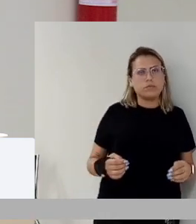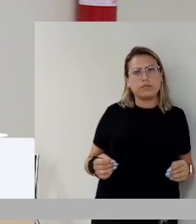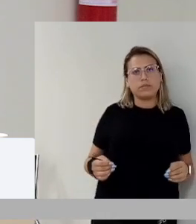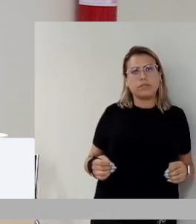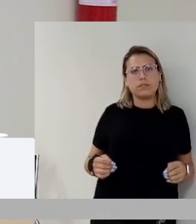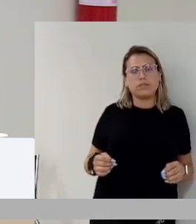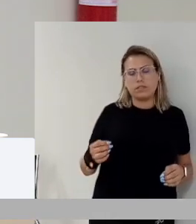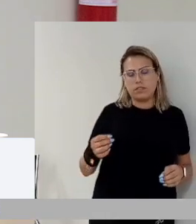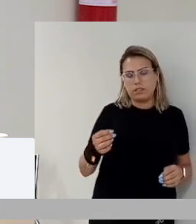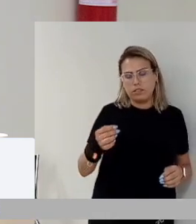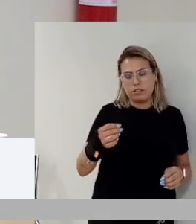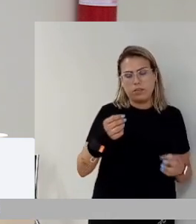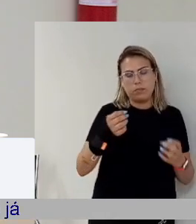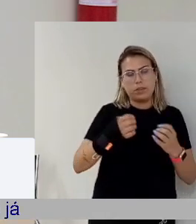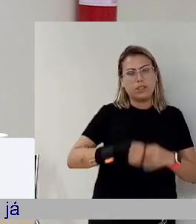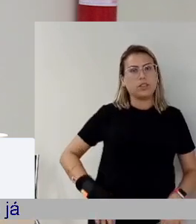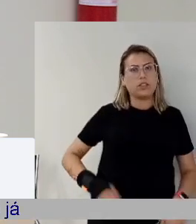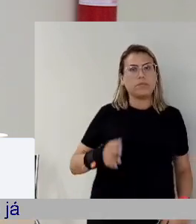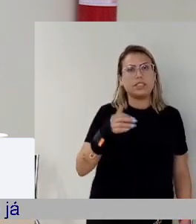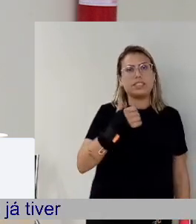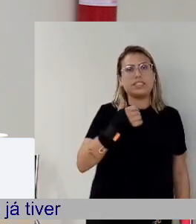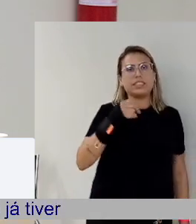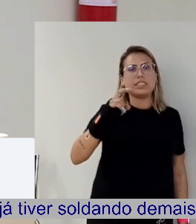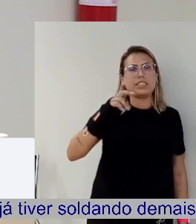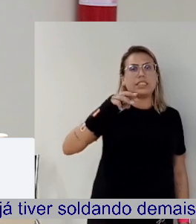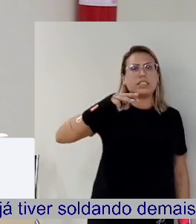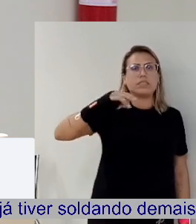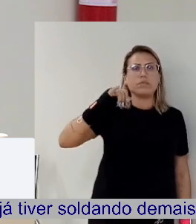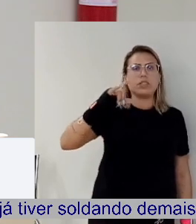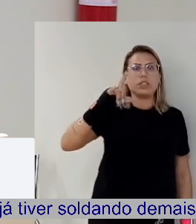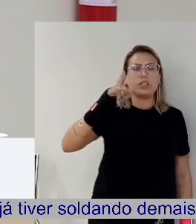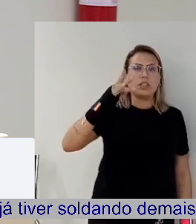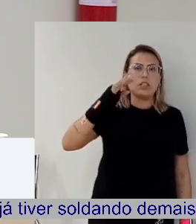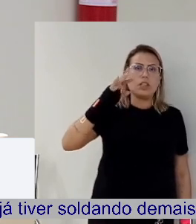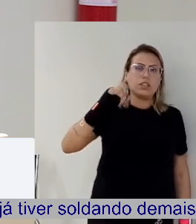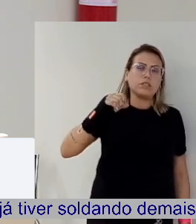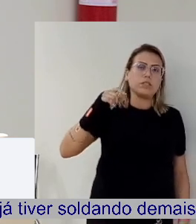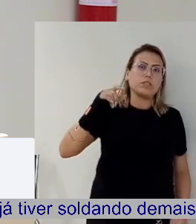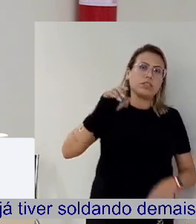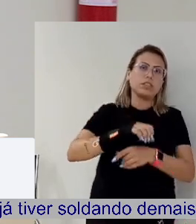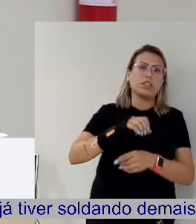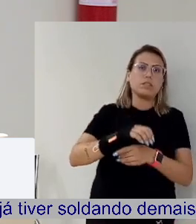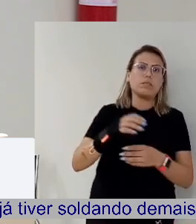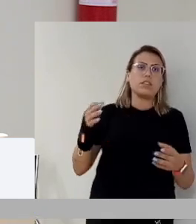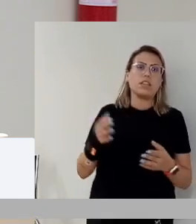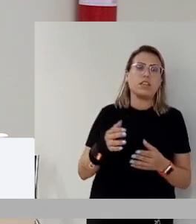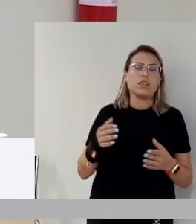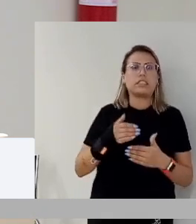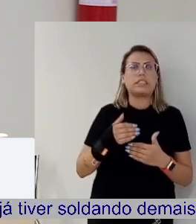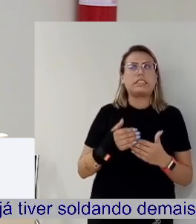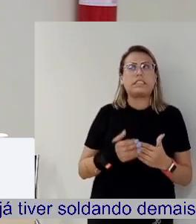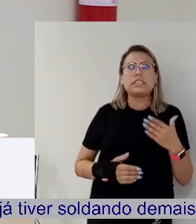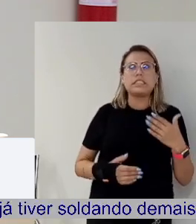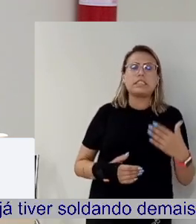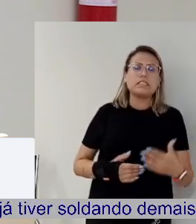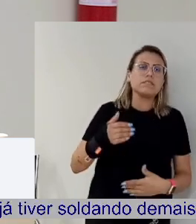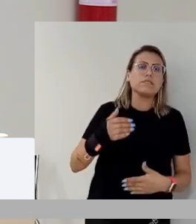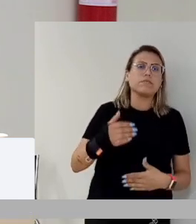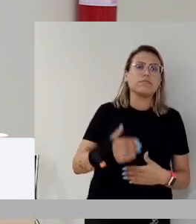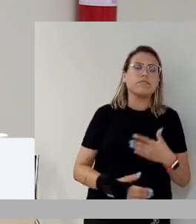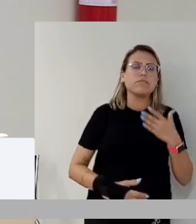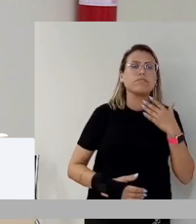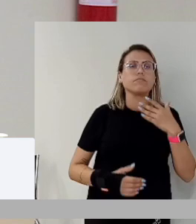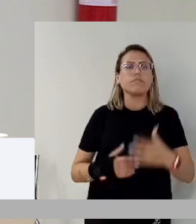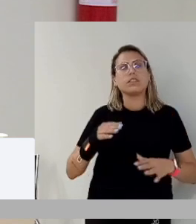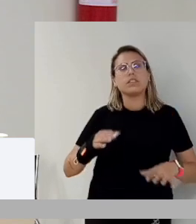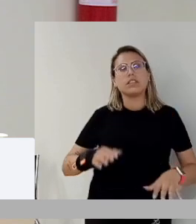uma prejuízo mais de 15 milhões pro estado mas infelizmente a obra lá tá engate né Eh devagarinho para não